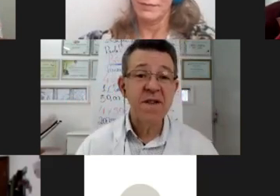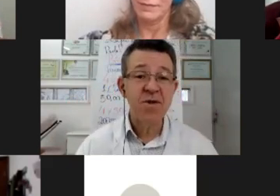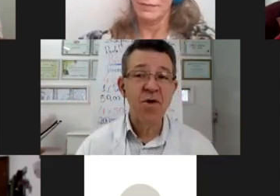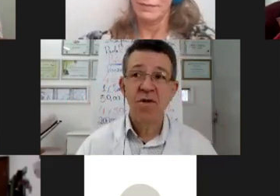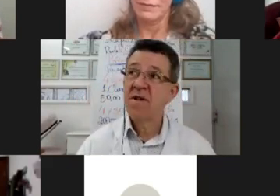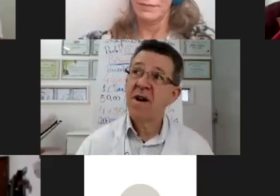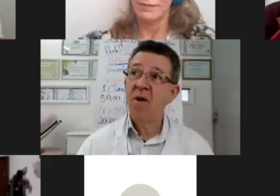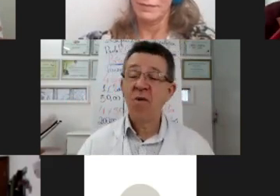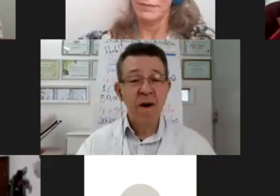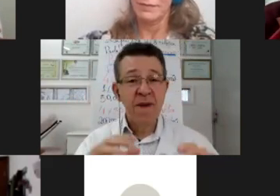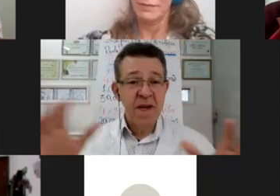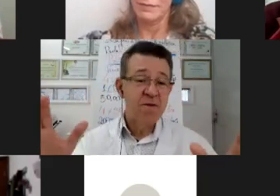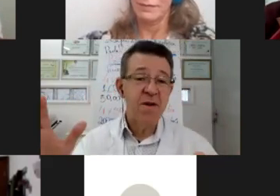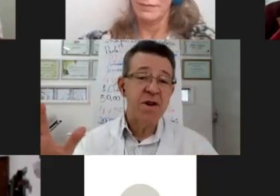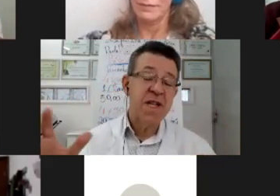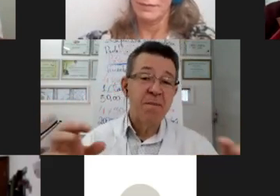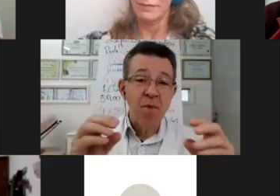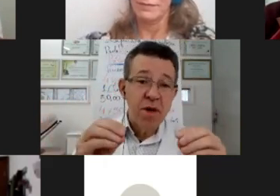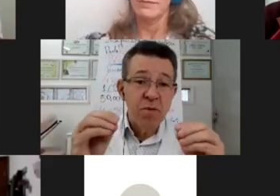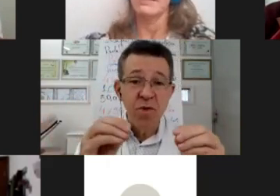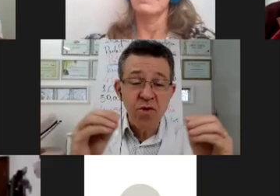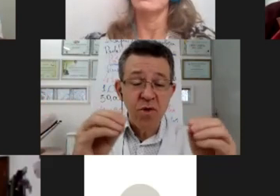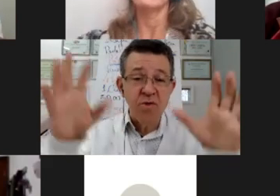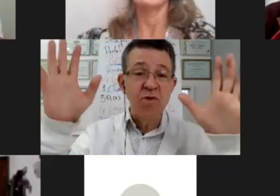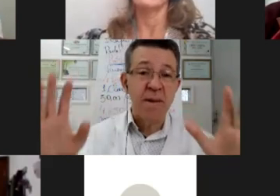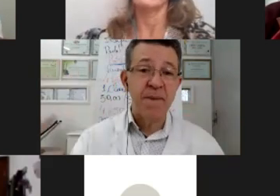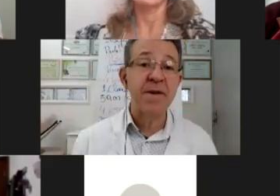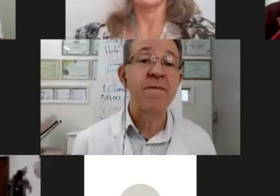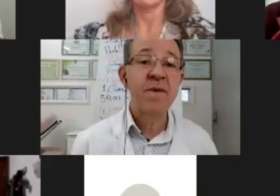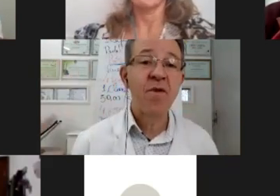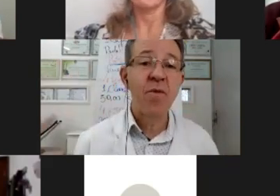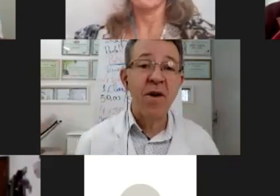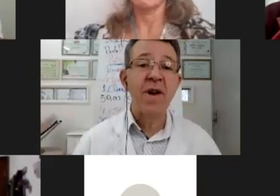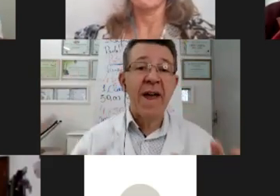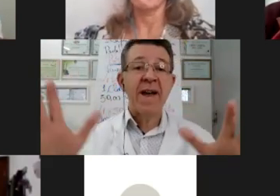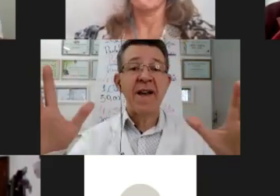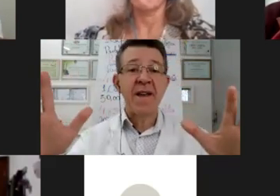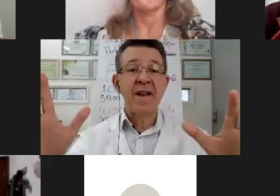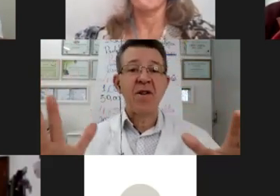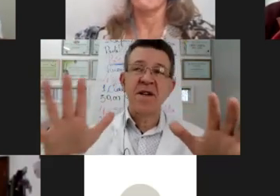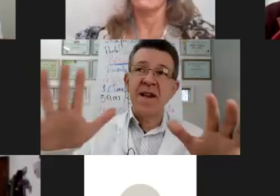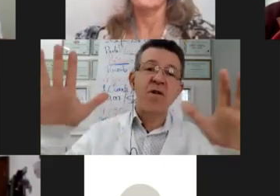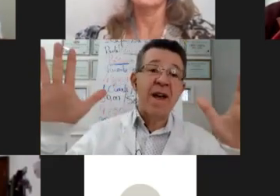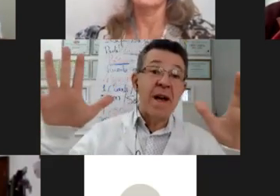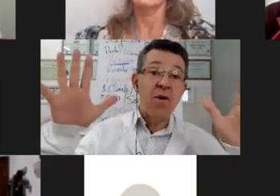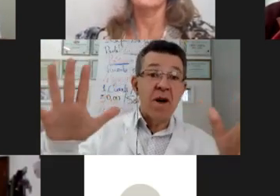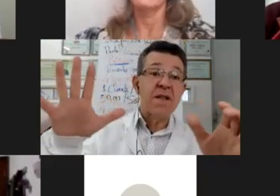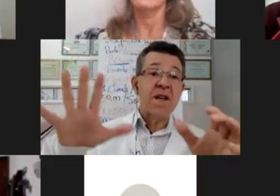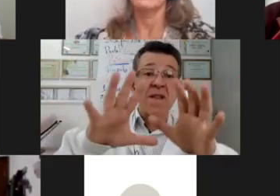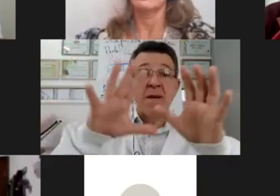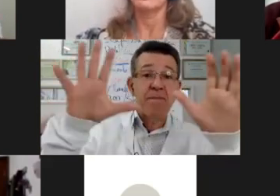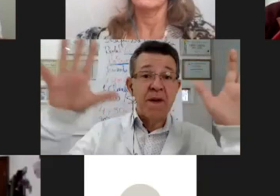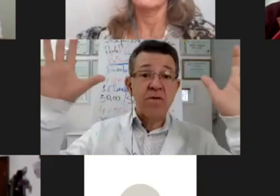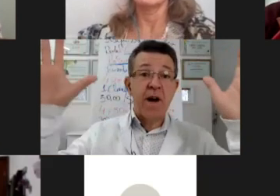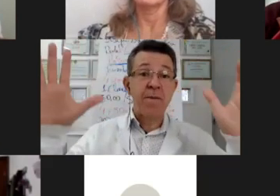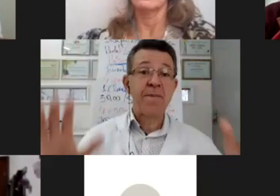já visitou algum amigo que gosta muito, muito, muito de um tempero? Ou uma colega, né? Nossa, aquela colega gosta